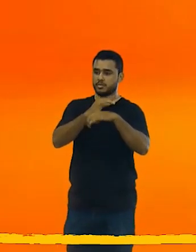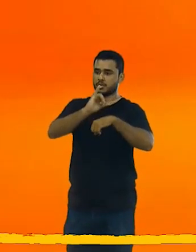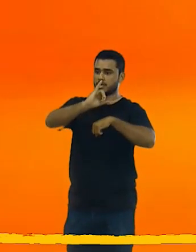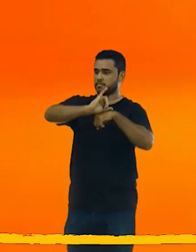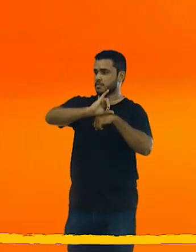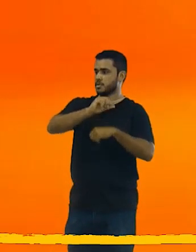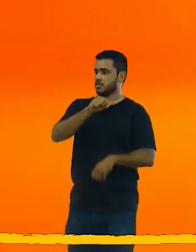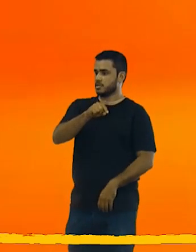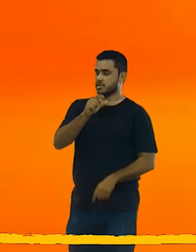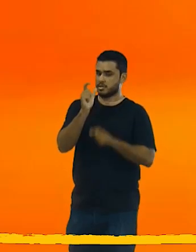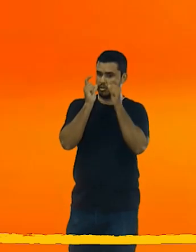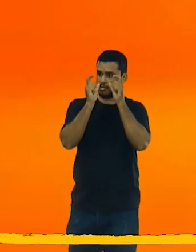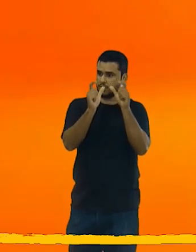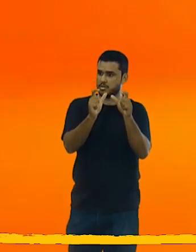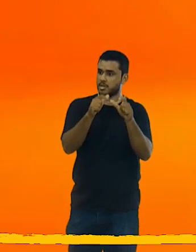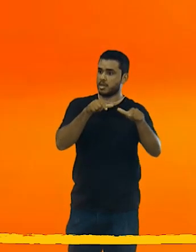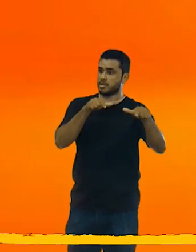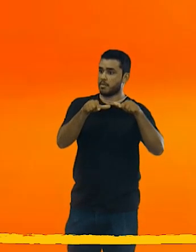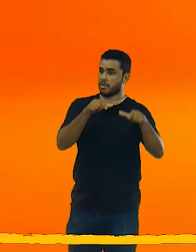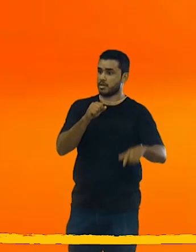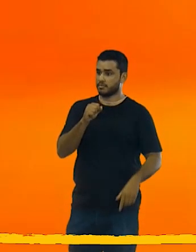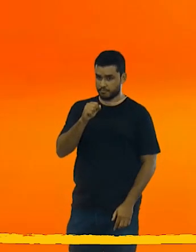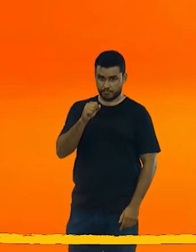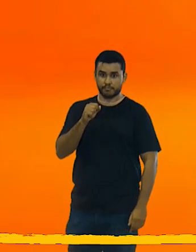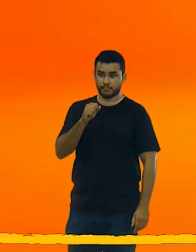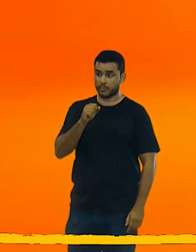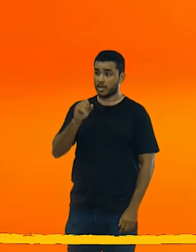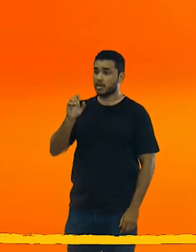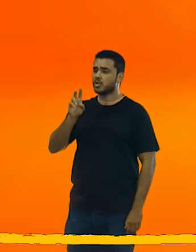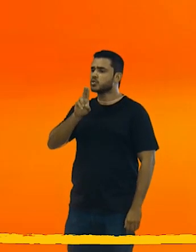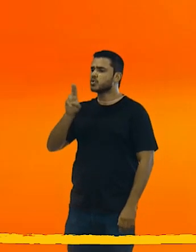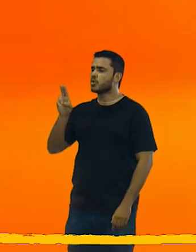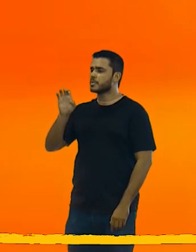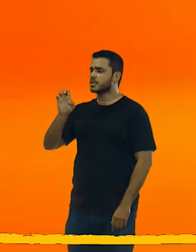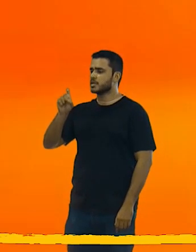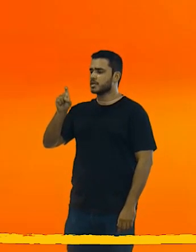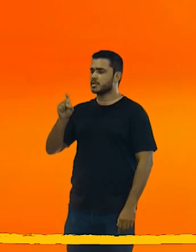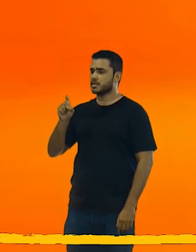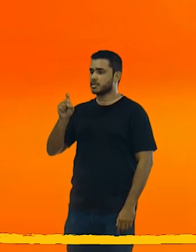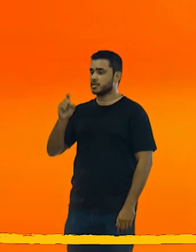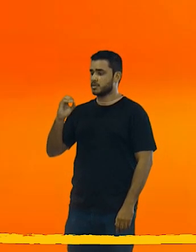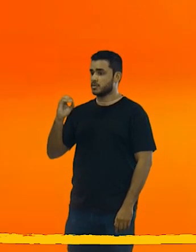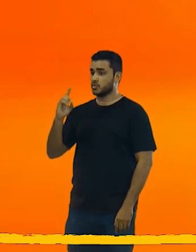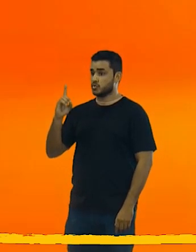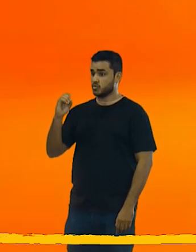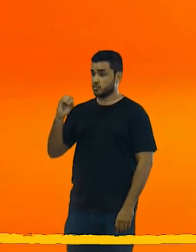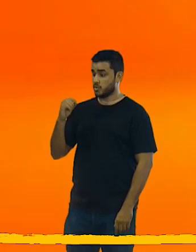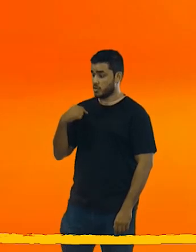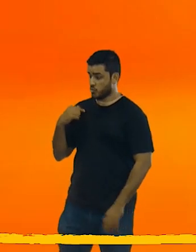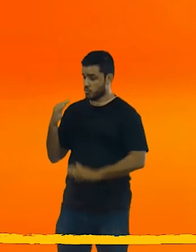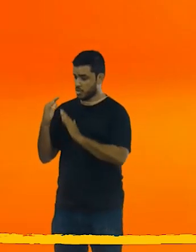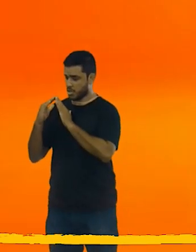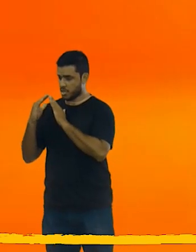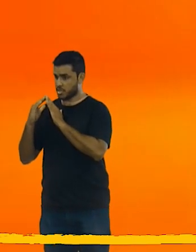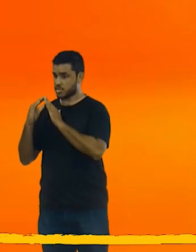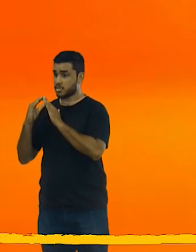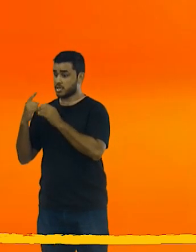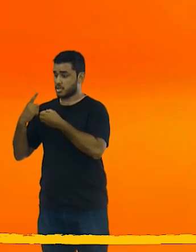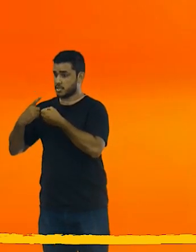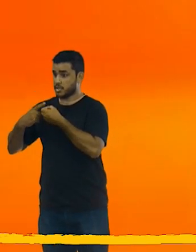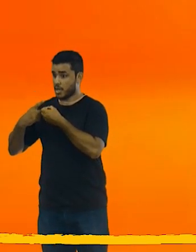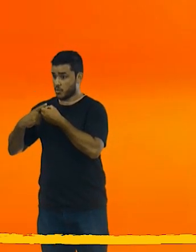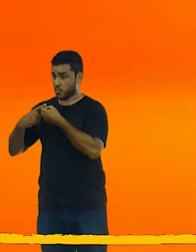nas cidades, tá? Só esclarecendo que o êxodo rural é uma migração que é definitiva. Quem sai do